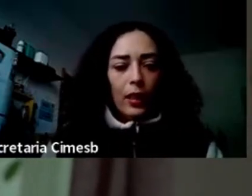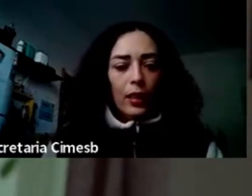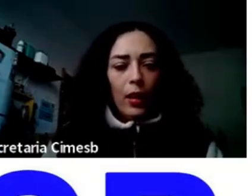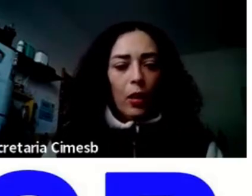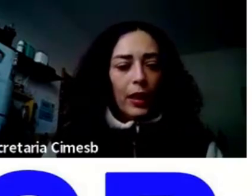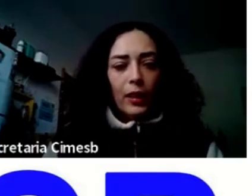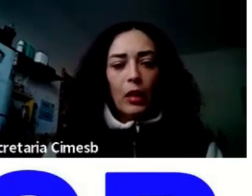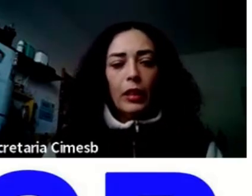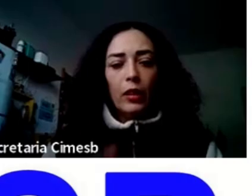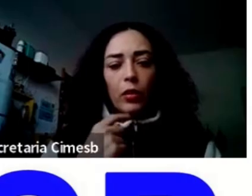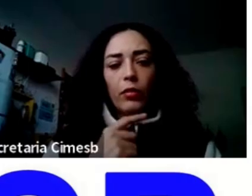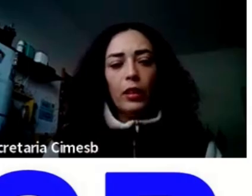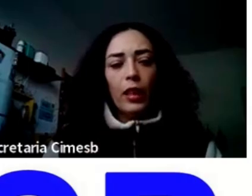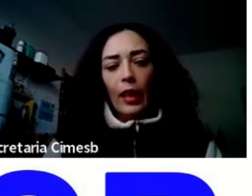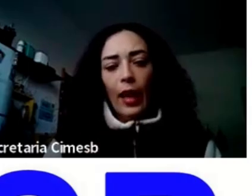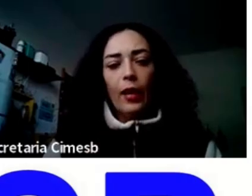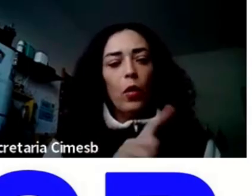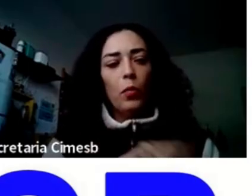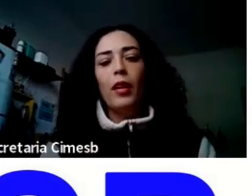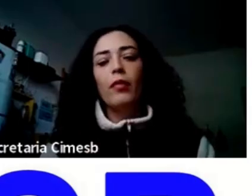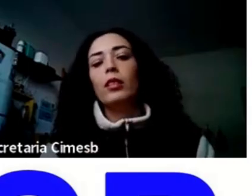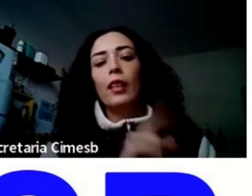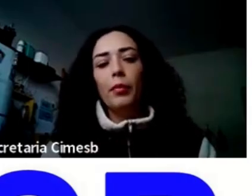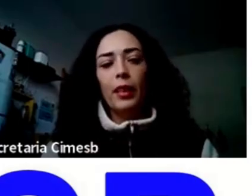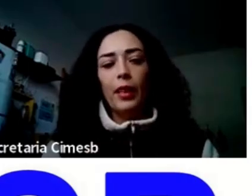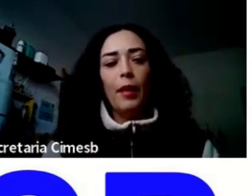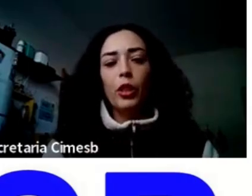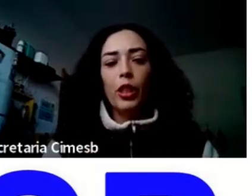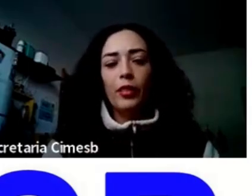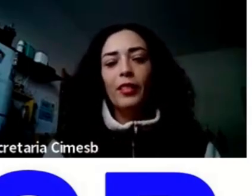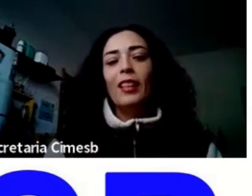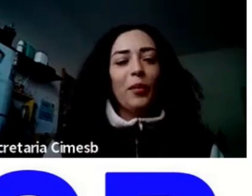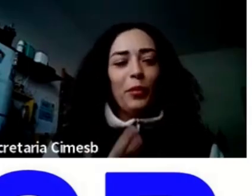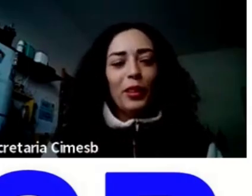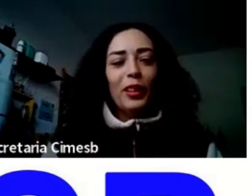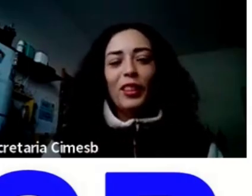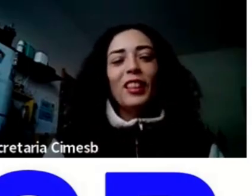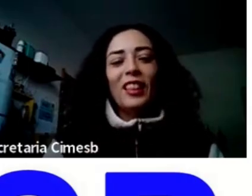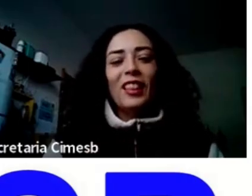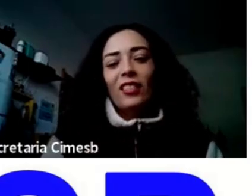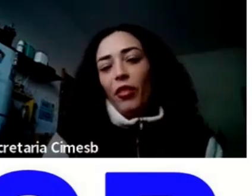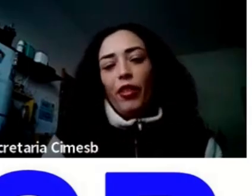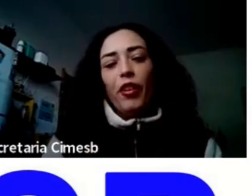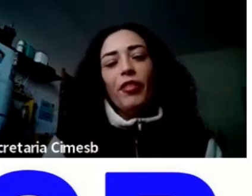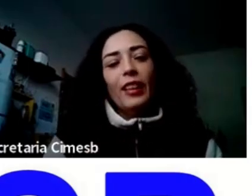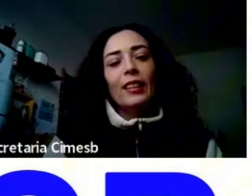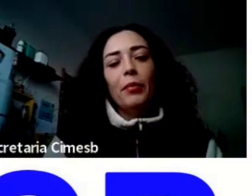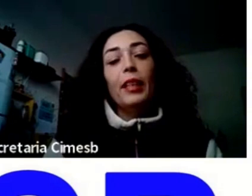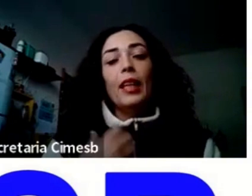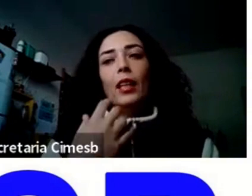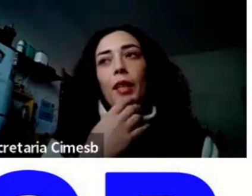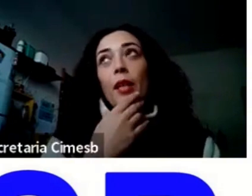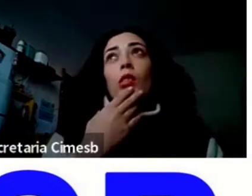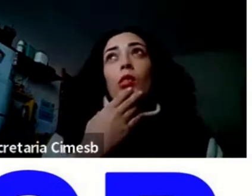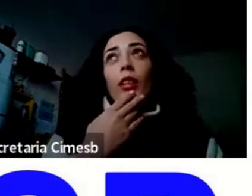ali da comunicação. Então, se você quer comer, você tem que aprender a pedir. Então, tem muita gente que desenvolveu a fala